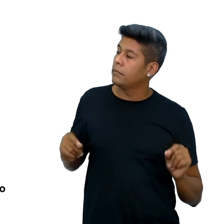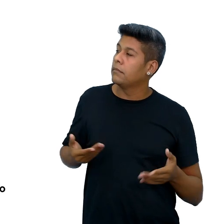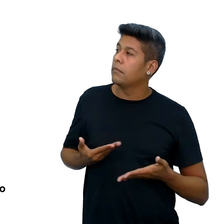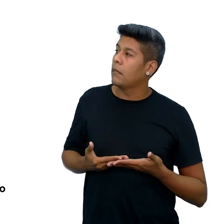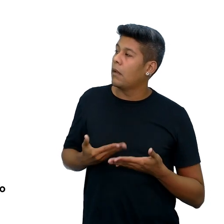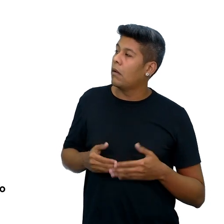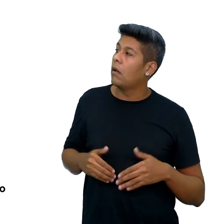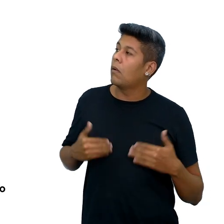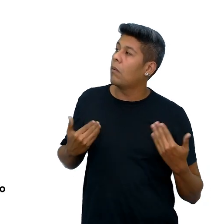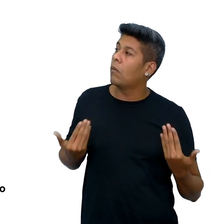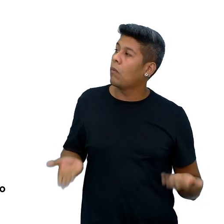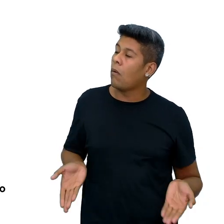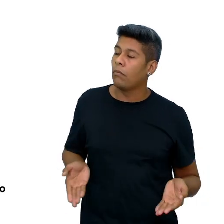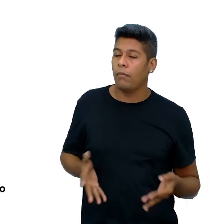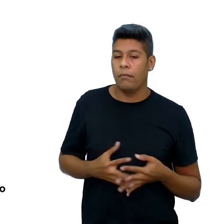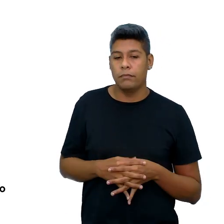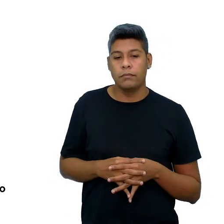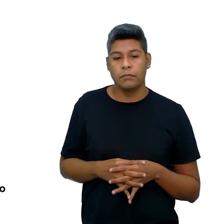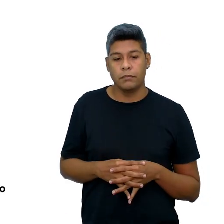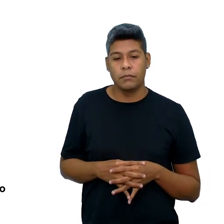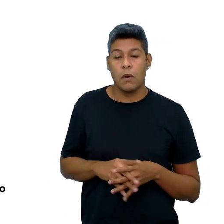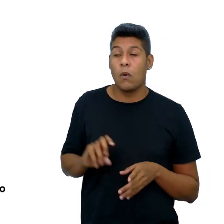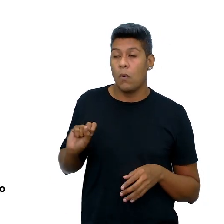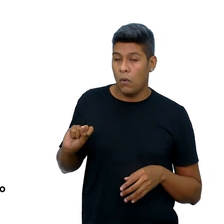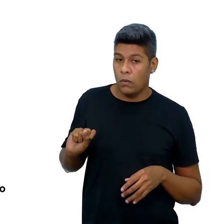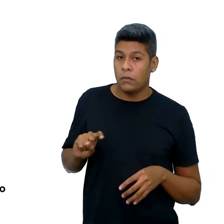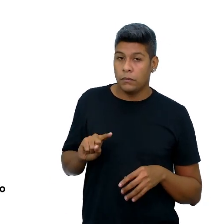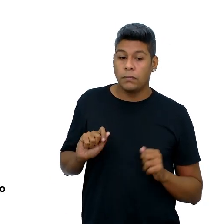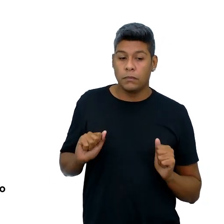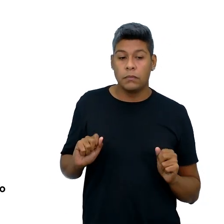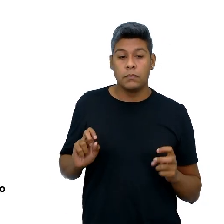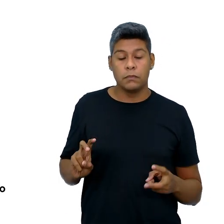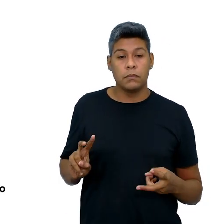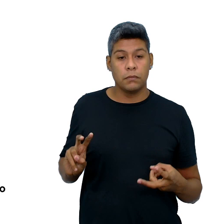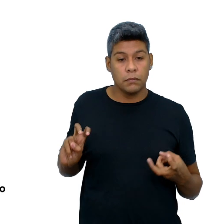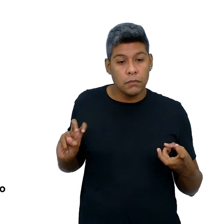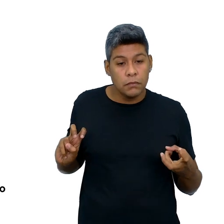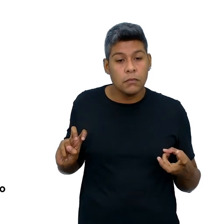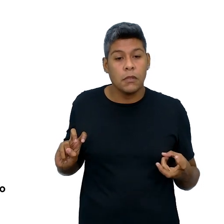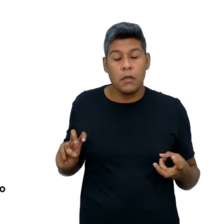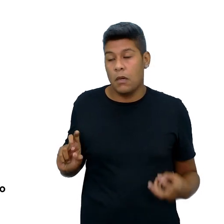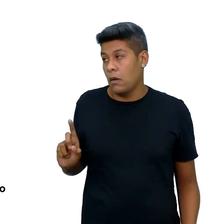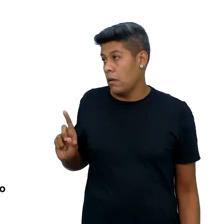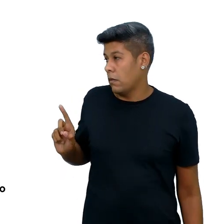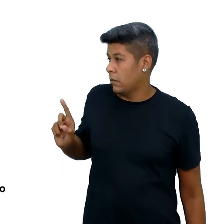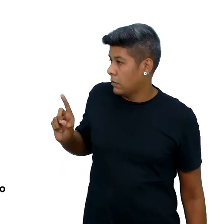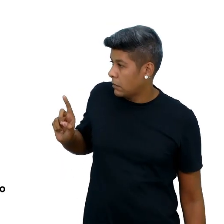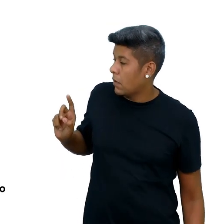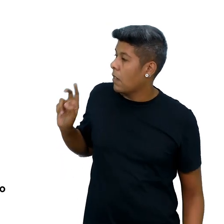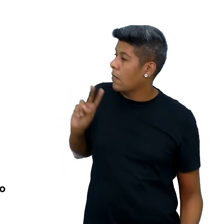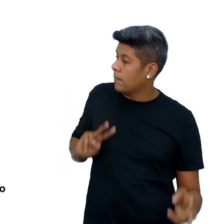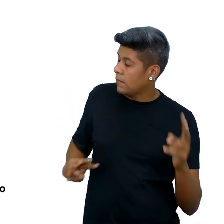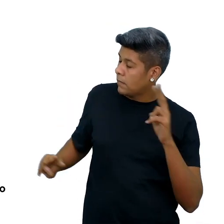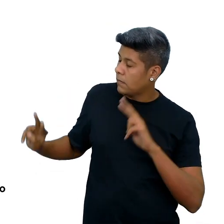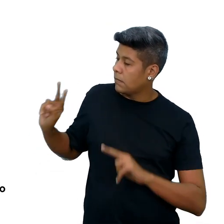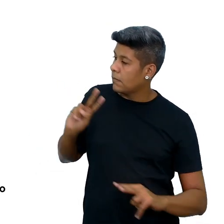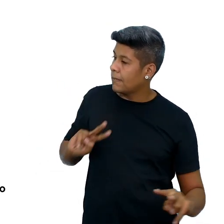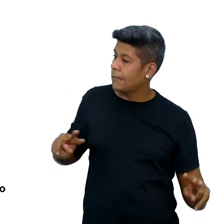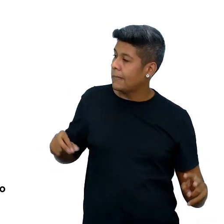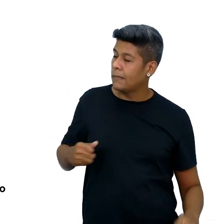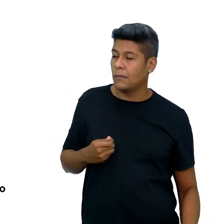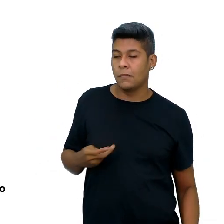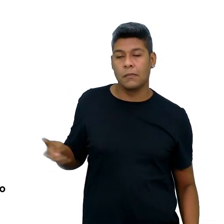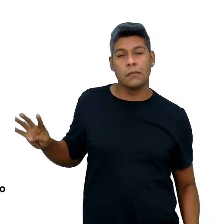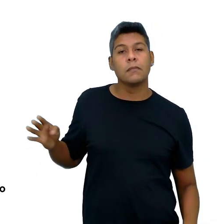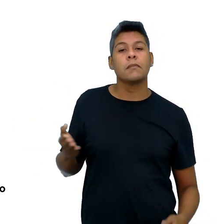aulas, onde, né, é possível aí vocês perceberem a partir do quadro e visualizar aí a quantidade